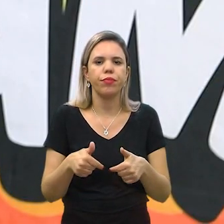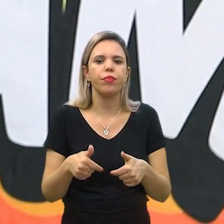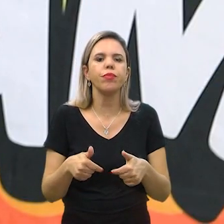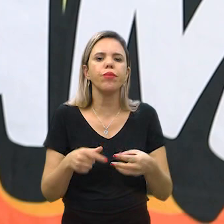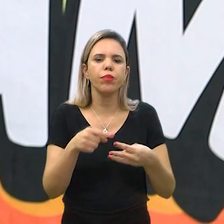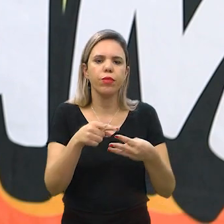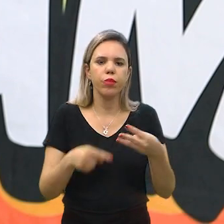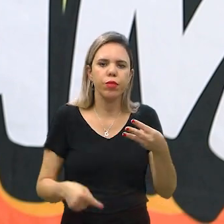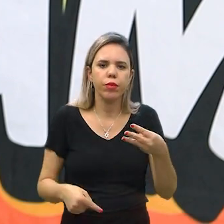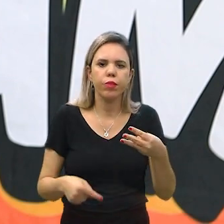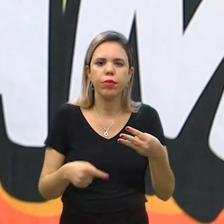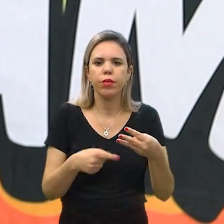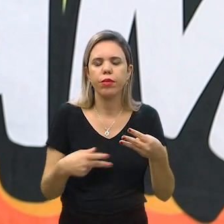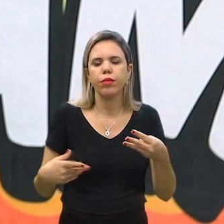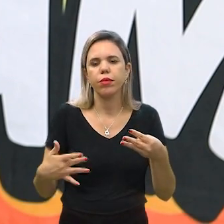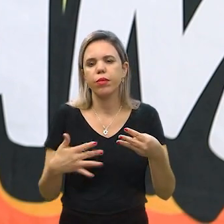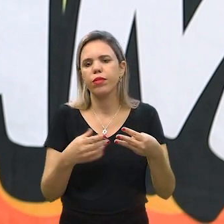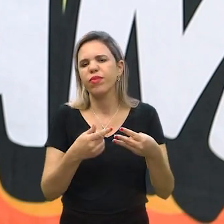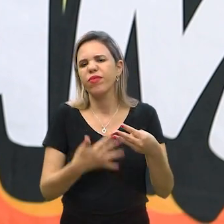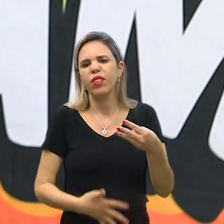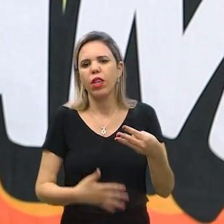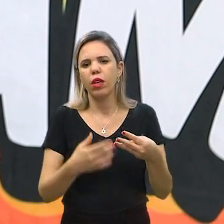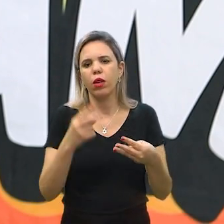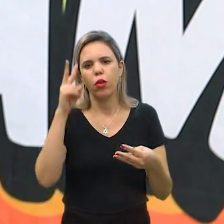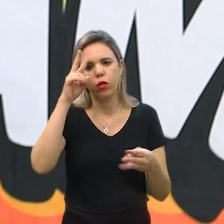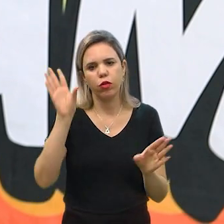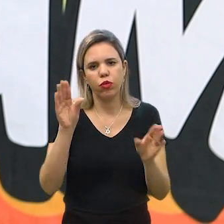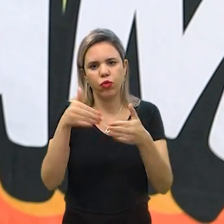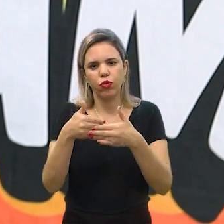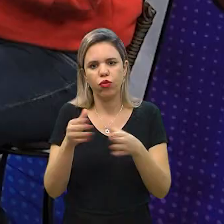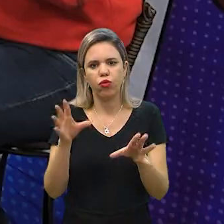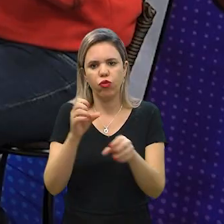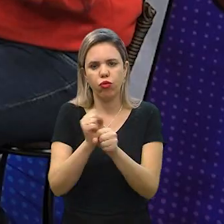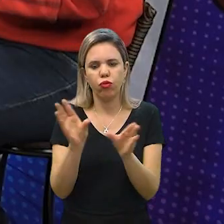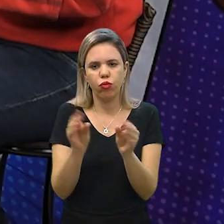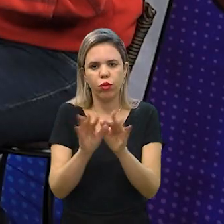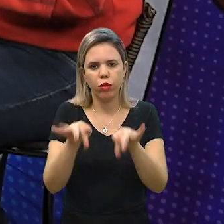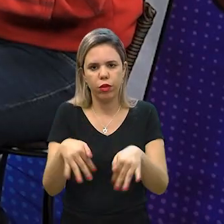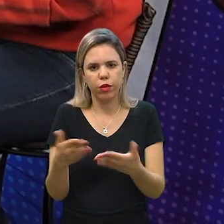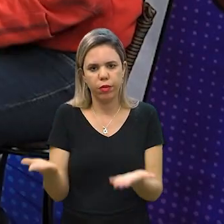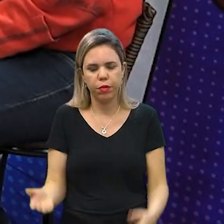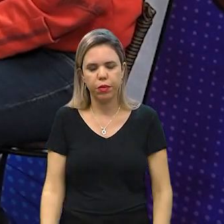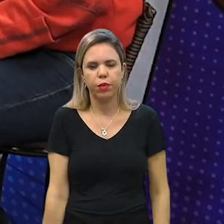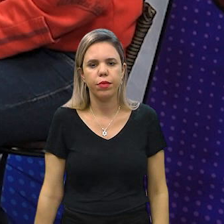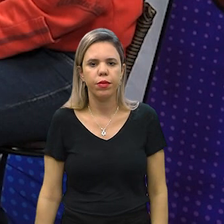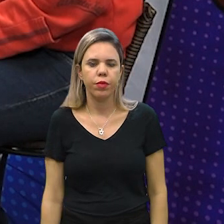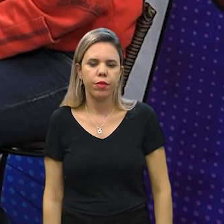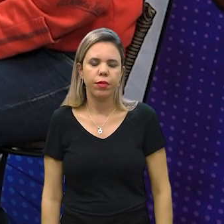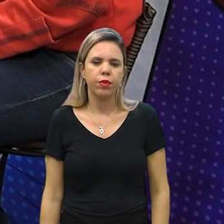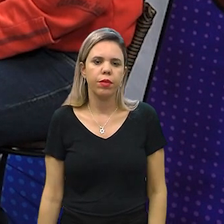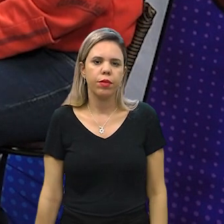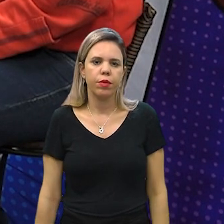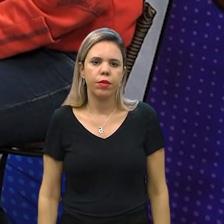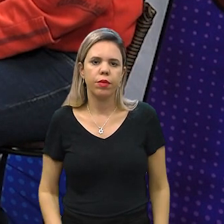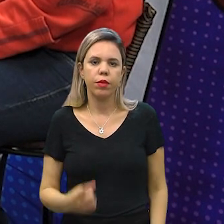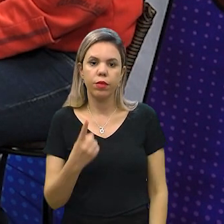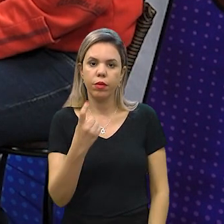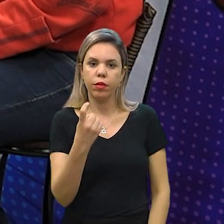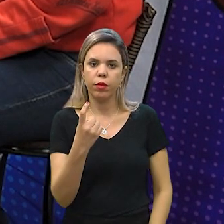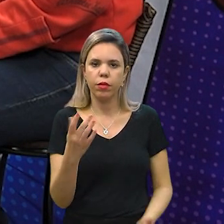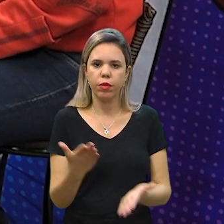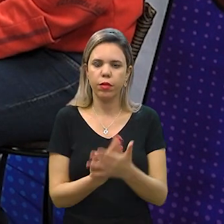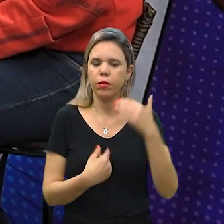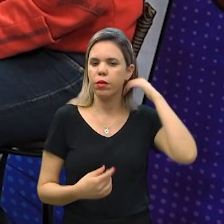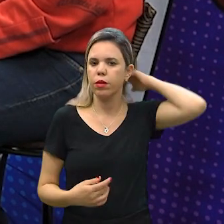uma trilogia, é uma série ou não? É uma história fechada e vai encerrar nesse livro? É livro